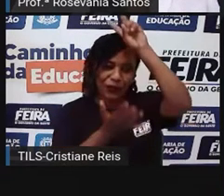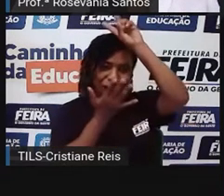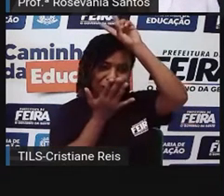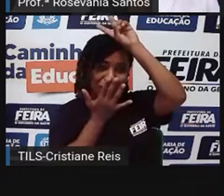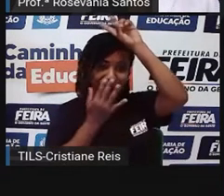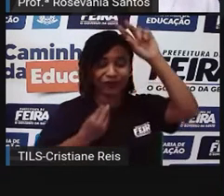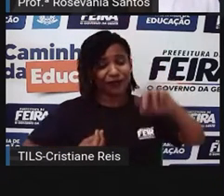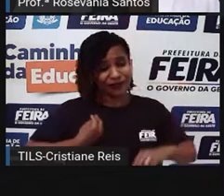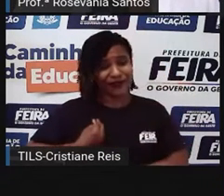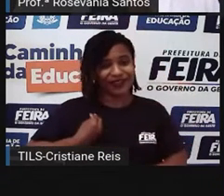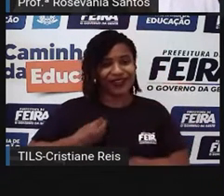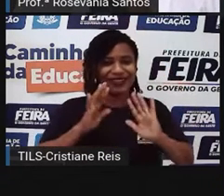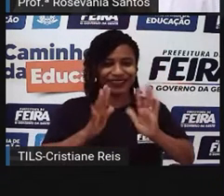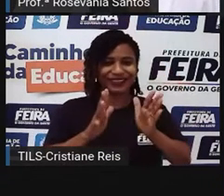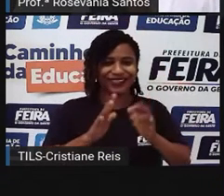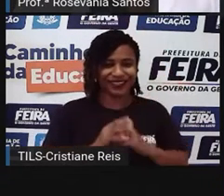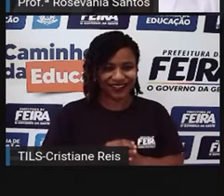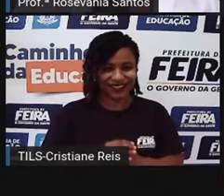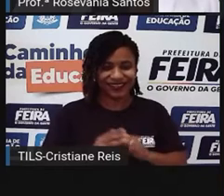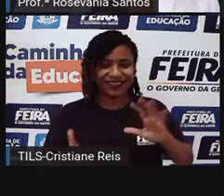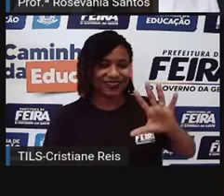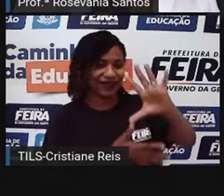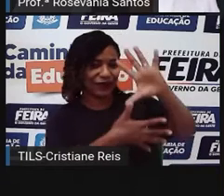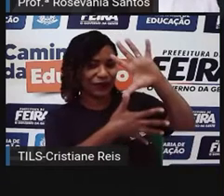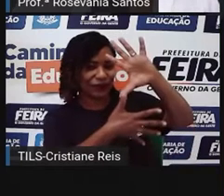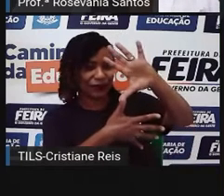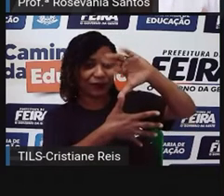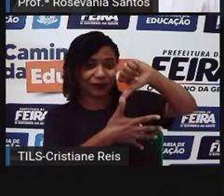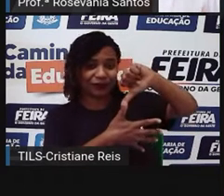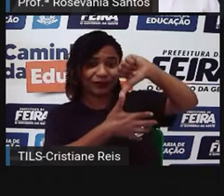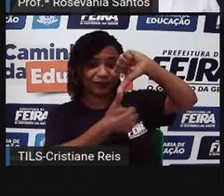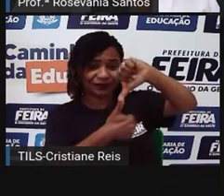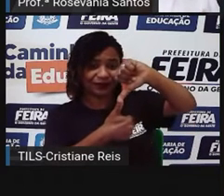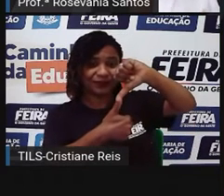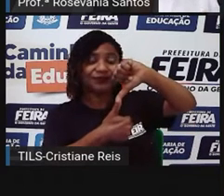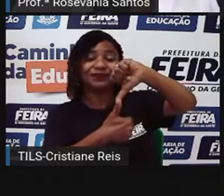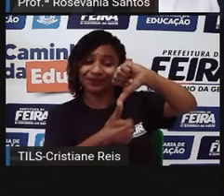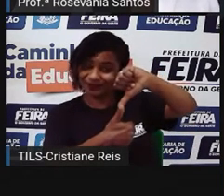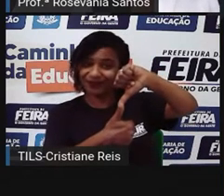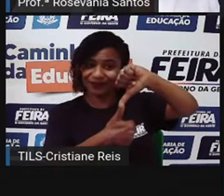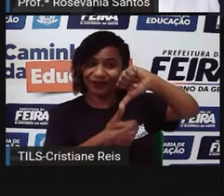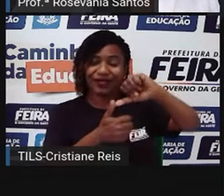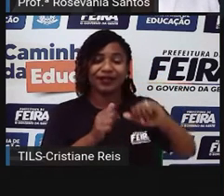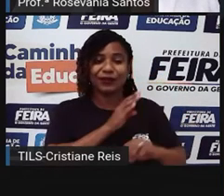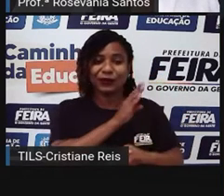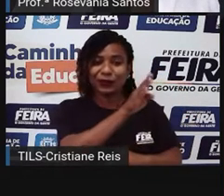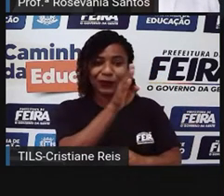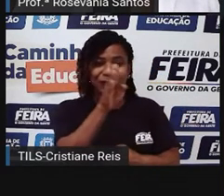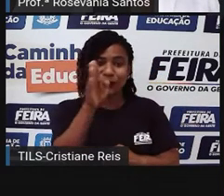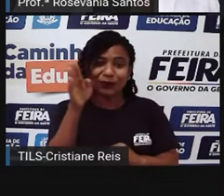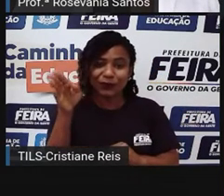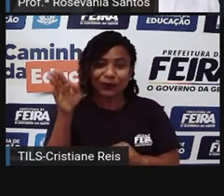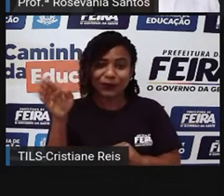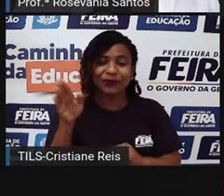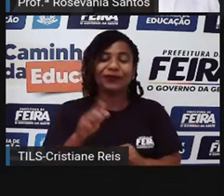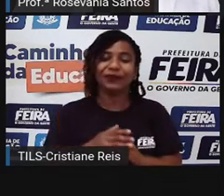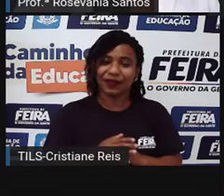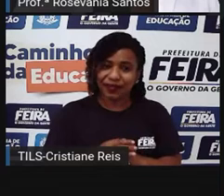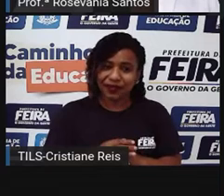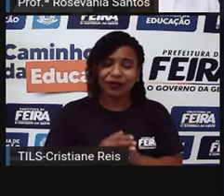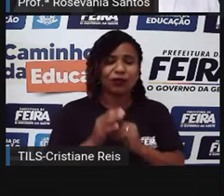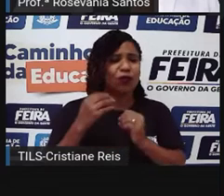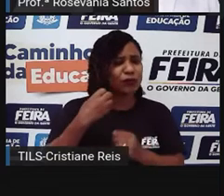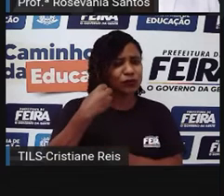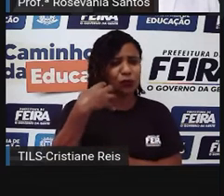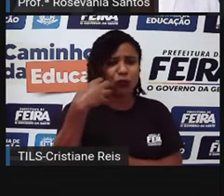América do Norte, a América Central, a América do Sul. E a partir dessas viagens, né, que antes só se acompanhava a